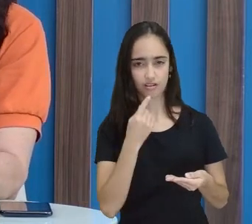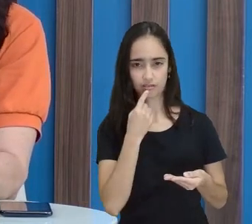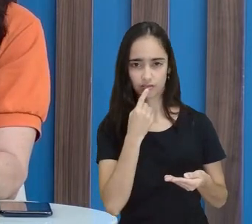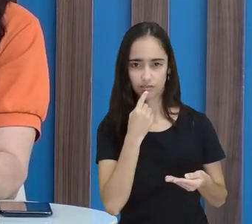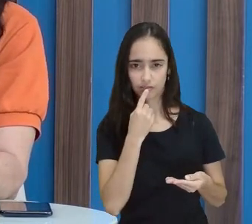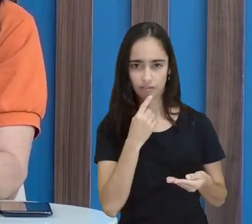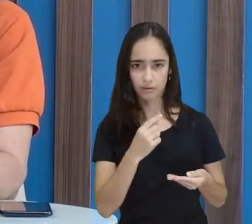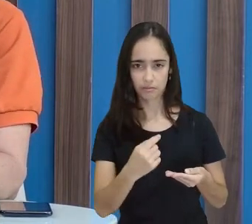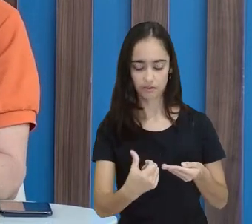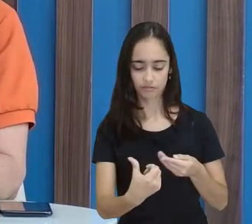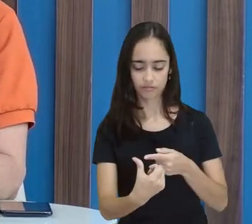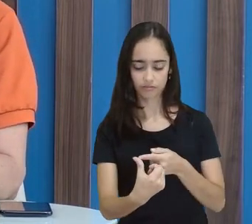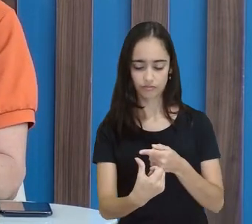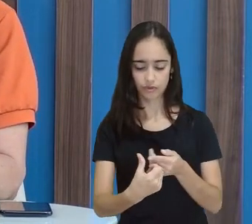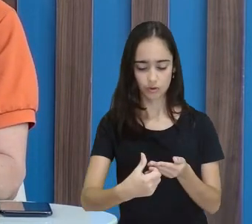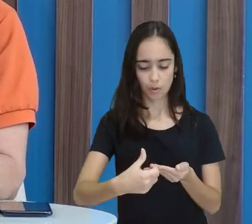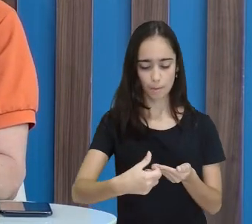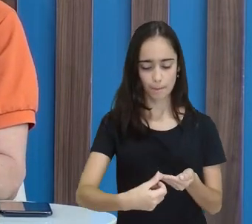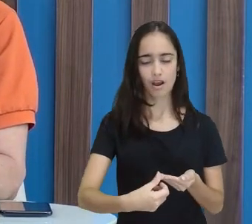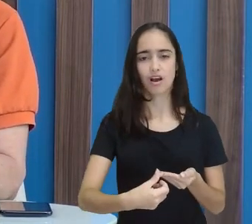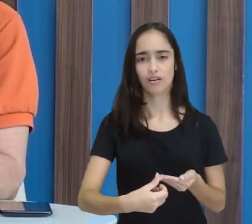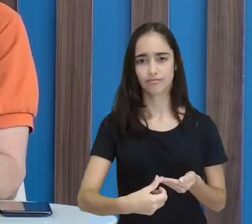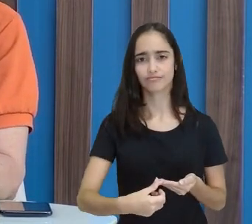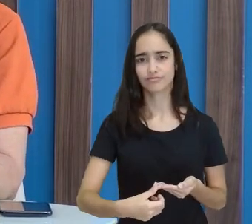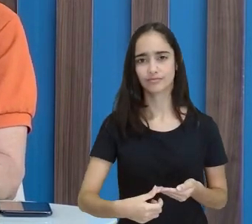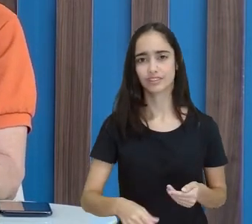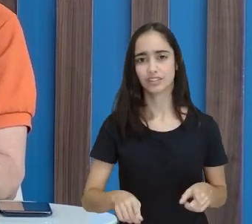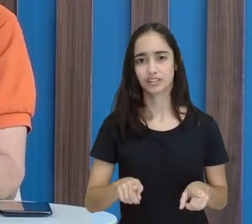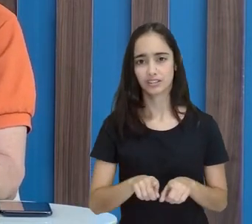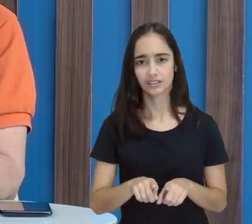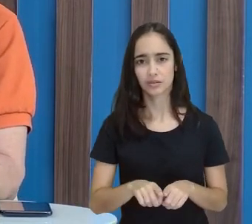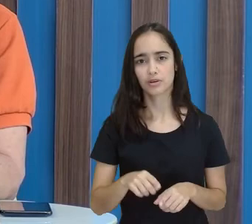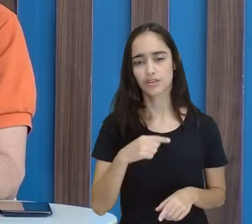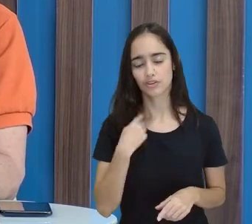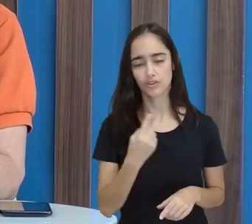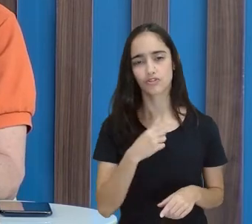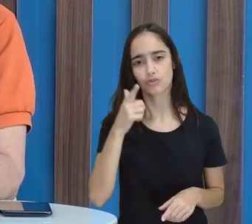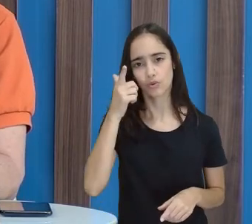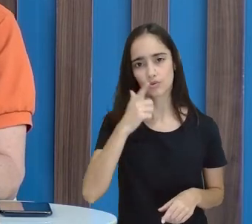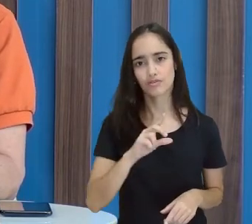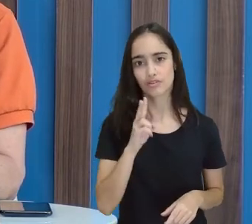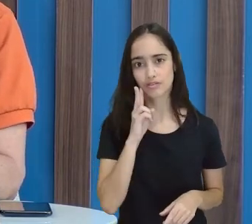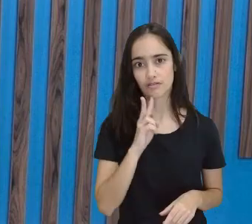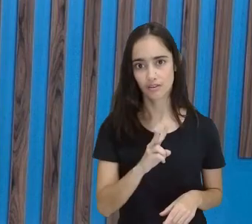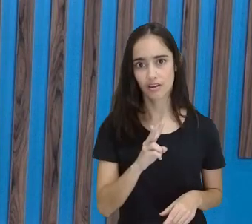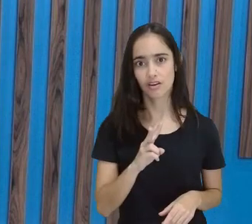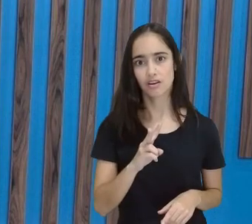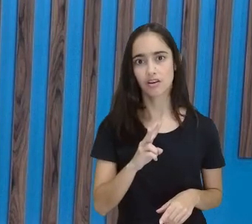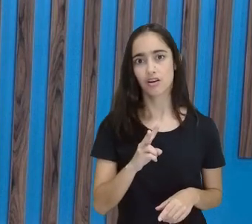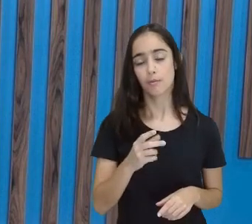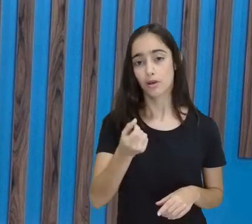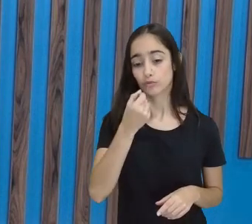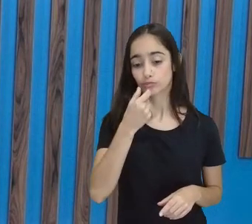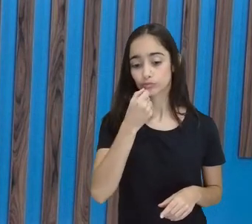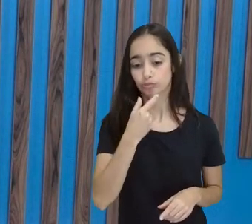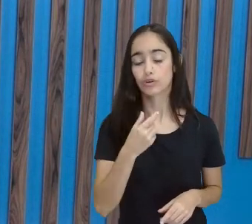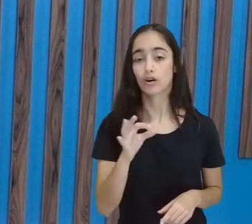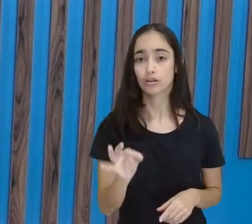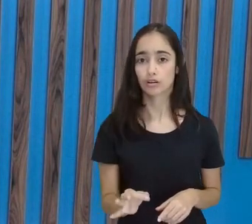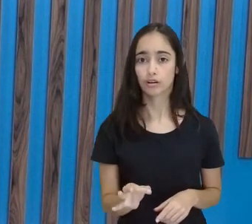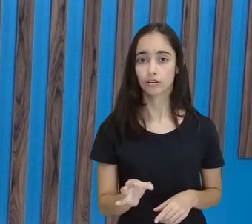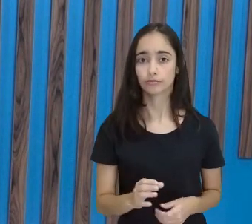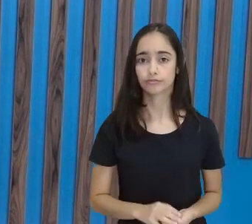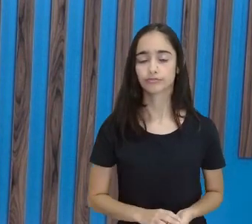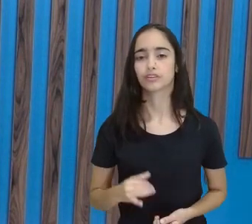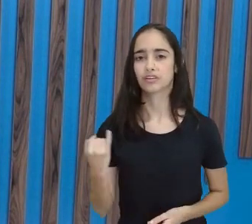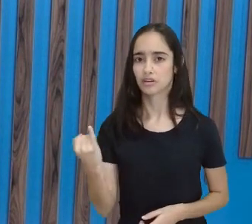lá que ver como é que está o nível, né, para poder tomar a medicação correta. É muito importante esses equipamentos na